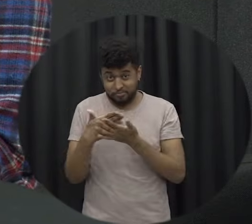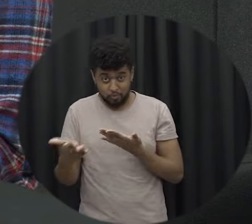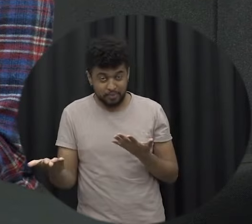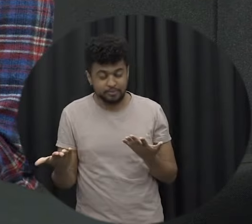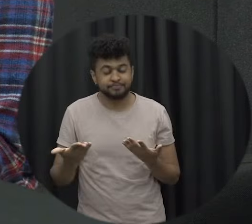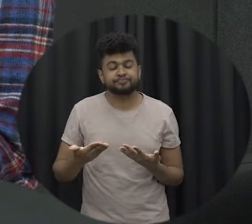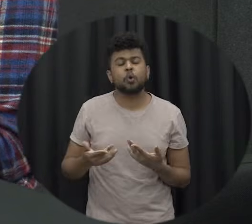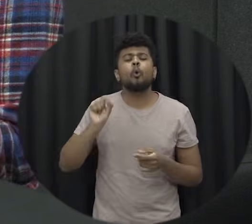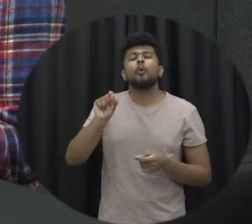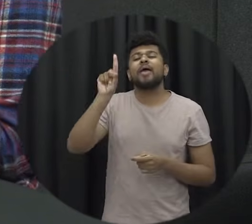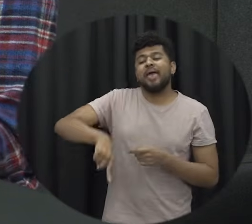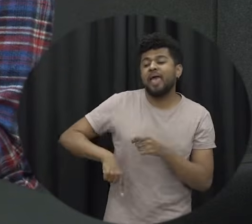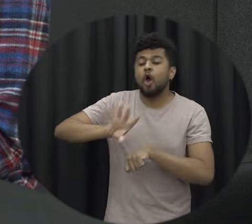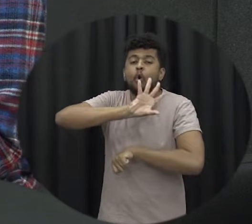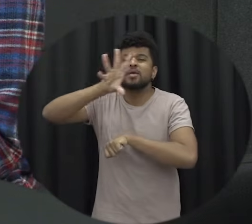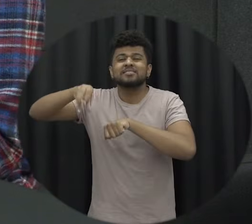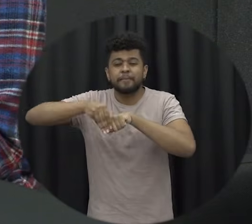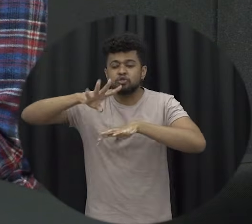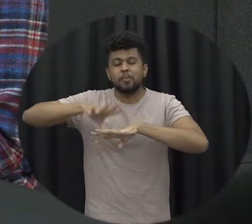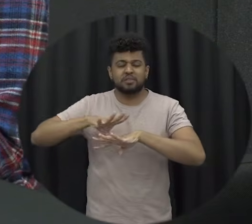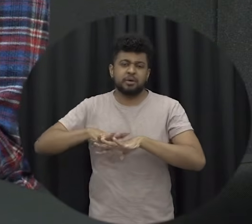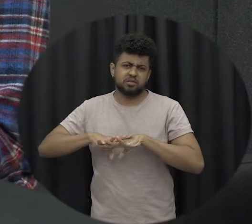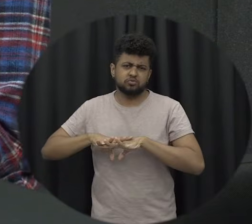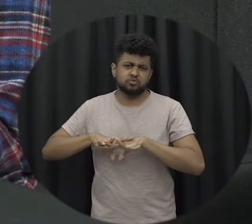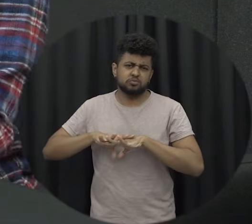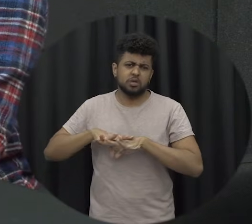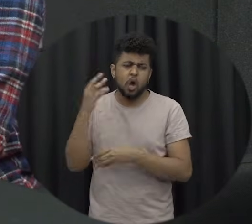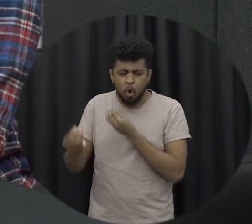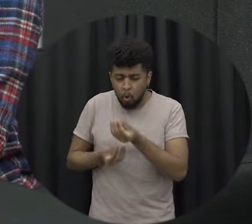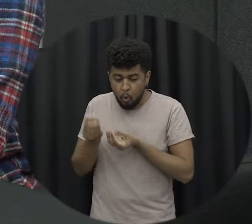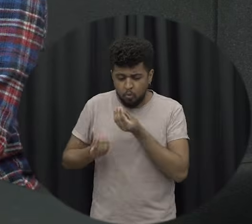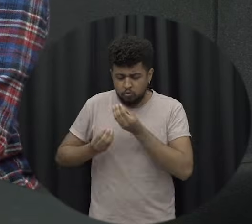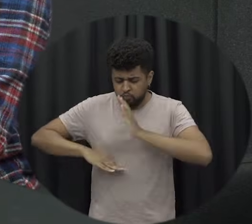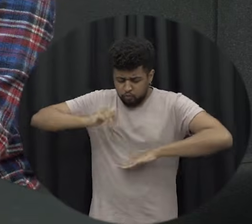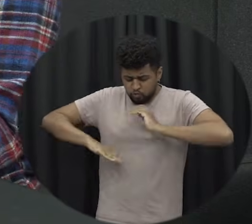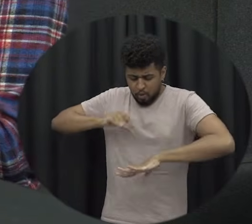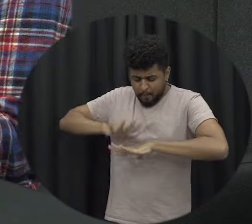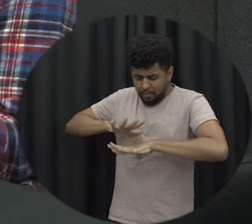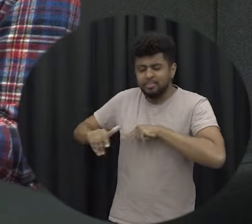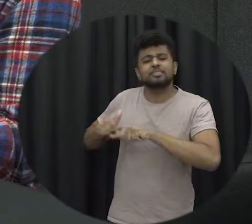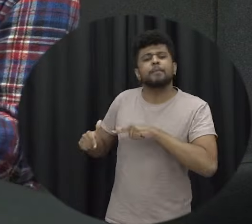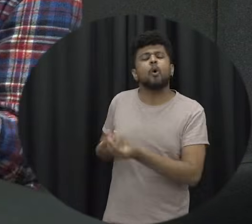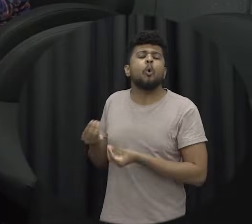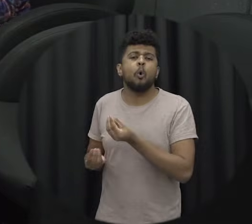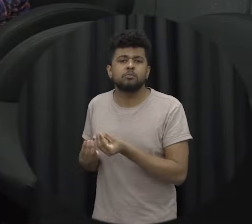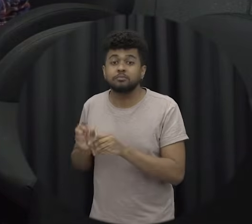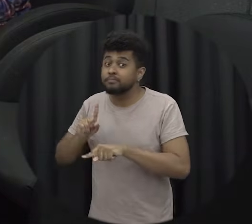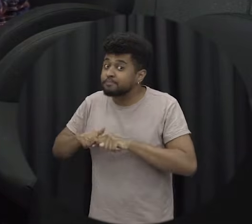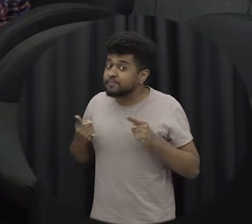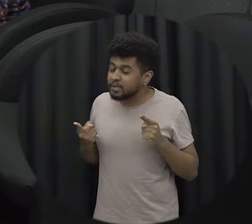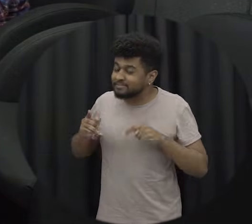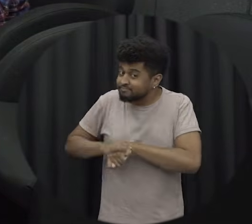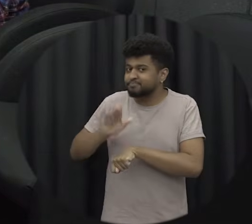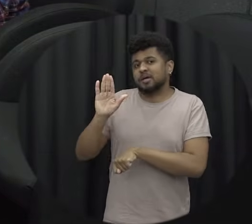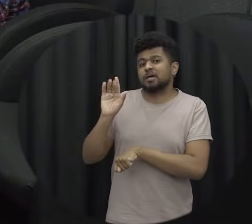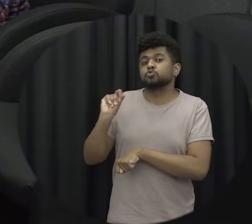conhecimento matemático, como que um matemático trabalha, mas mais do que isso, como que